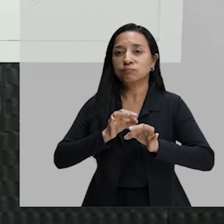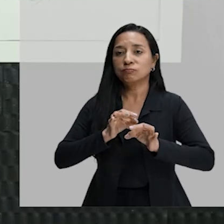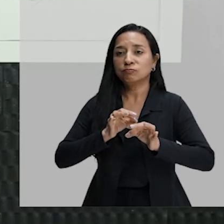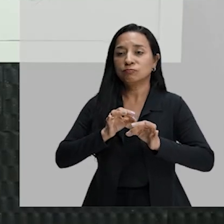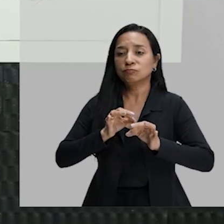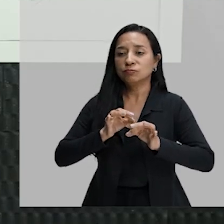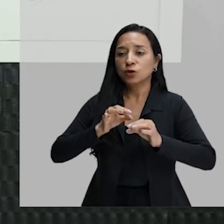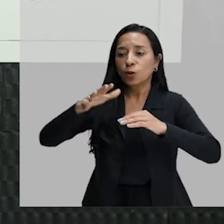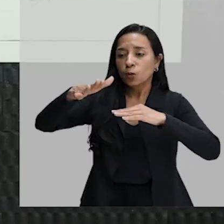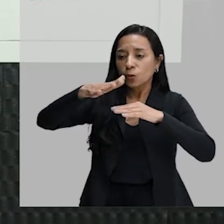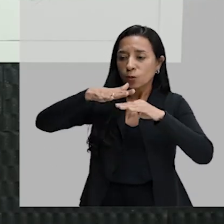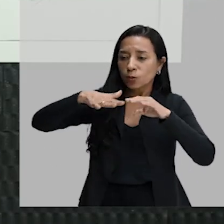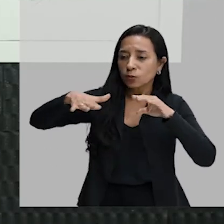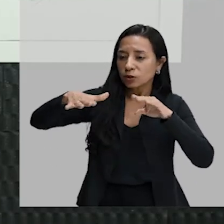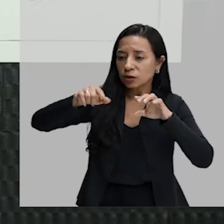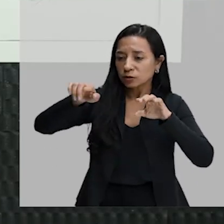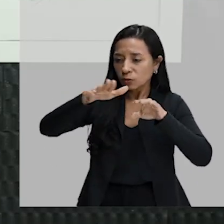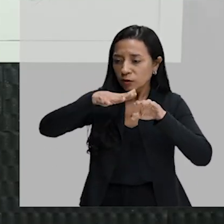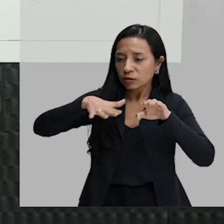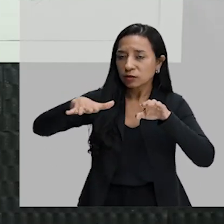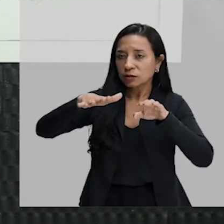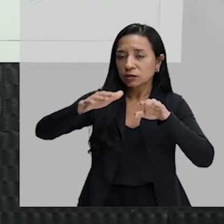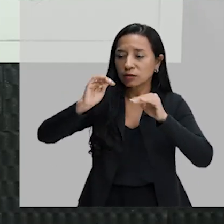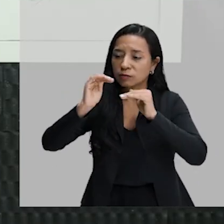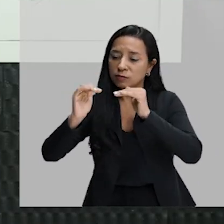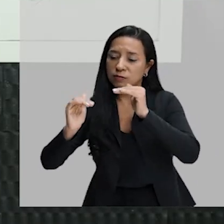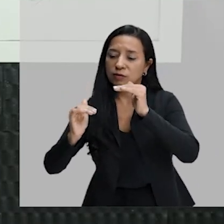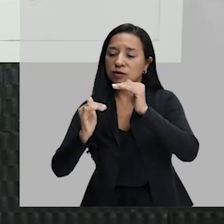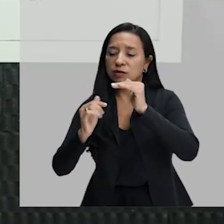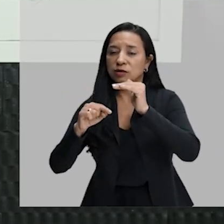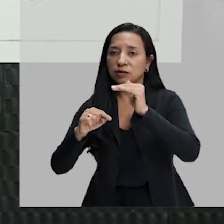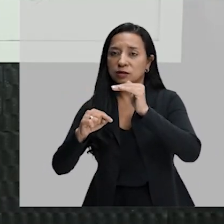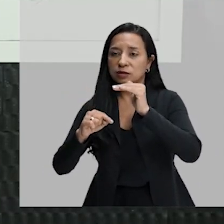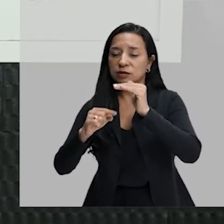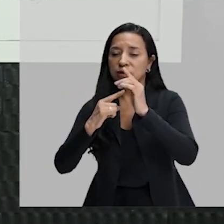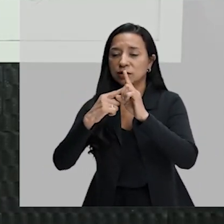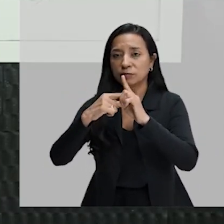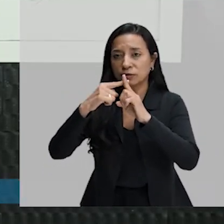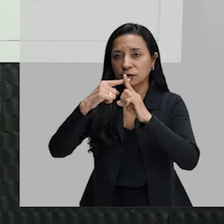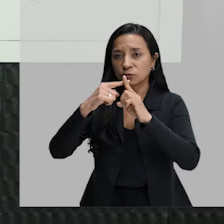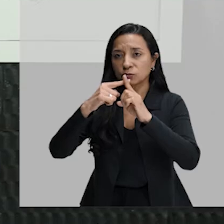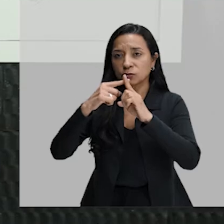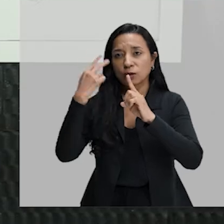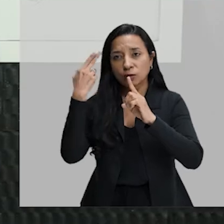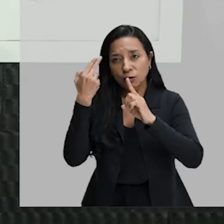congela-se apenas a parte superior e embaixo nós temos a temperatura garantida.